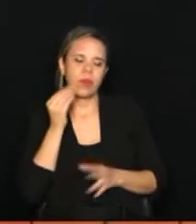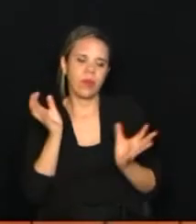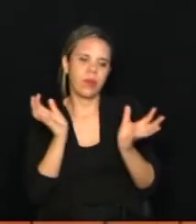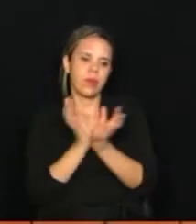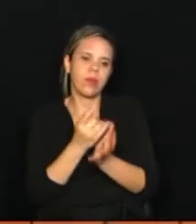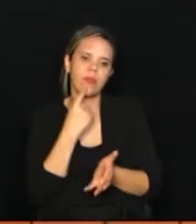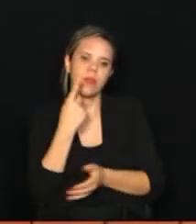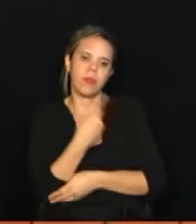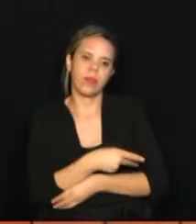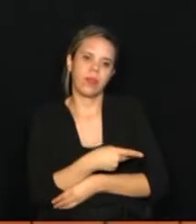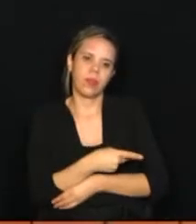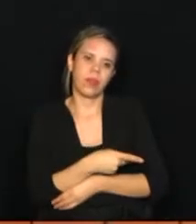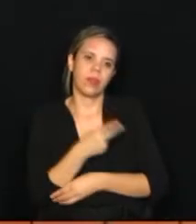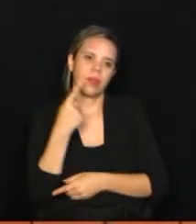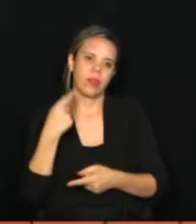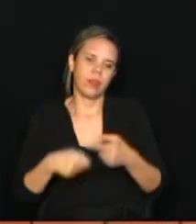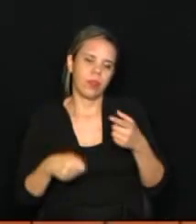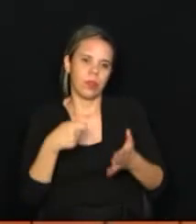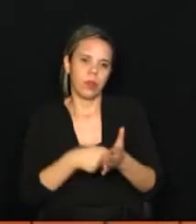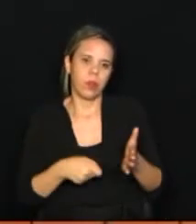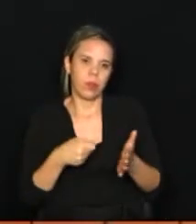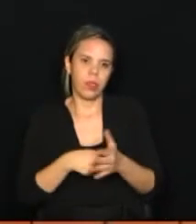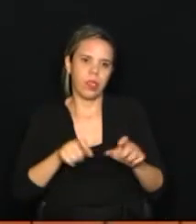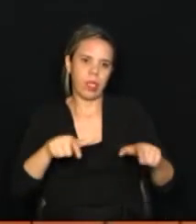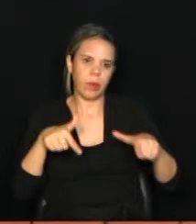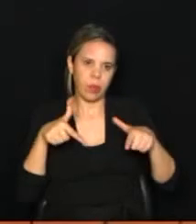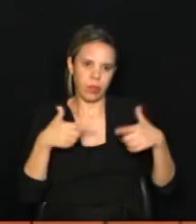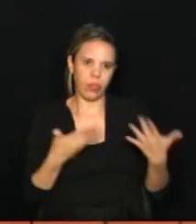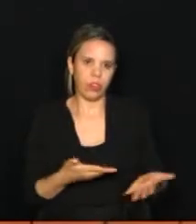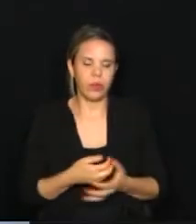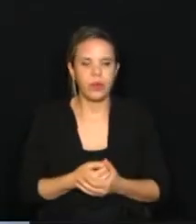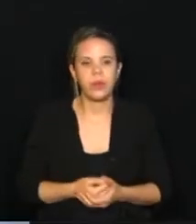de Campinas brigar pelo título?